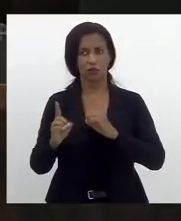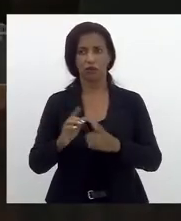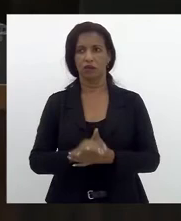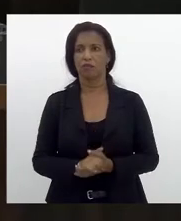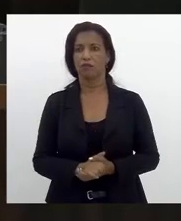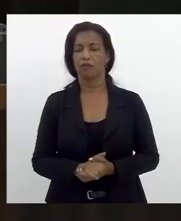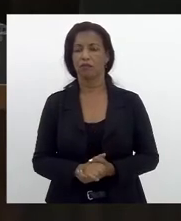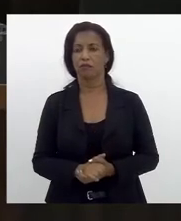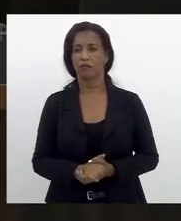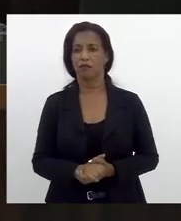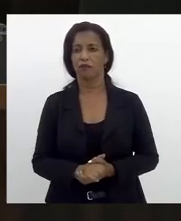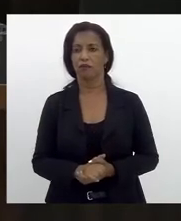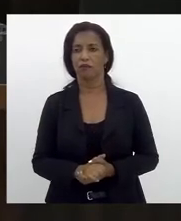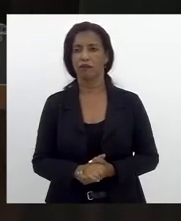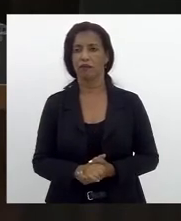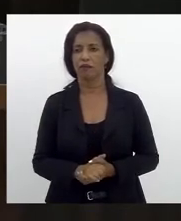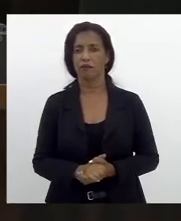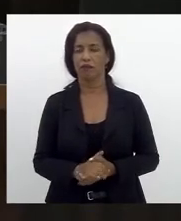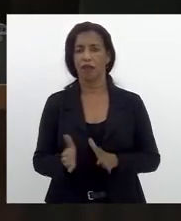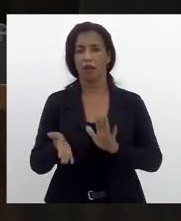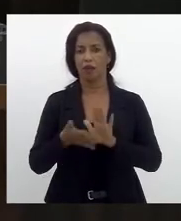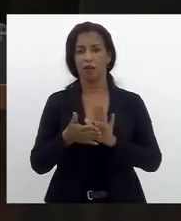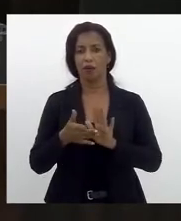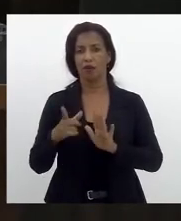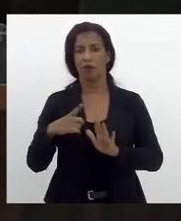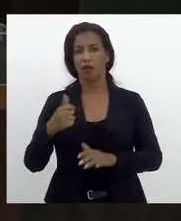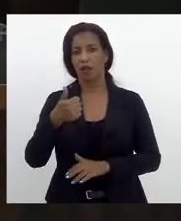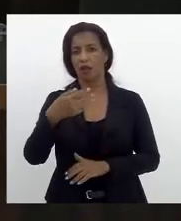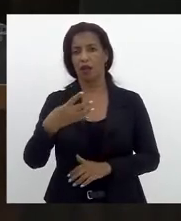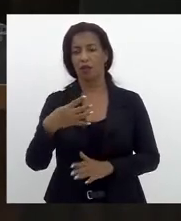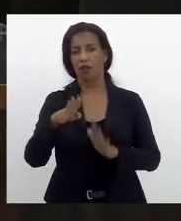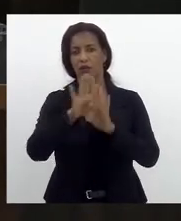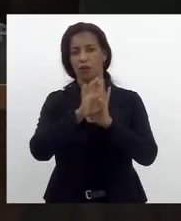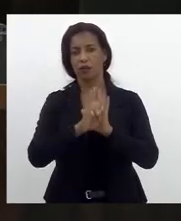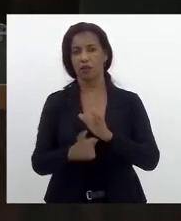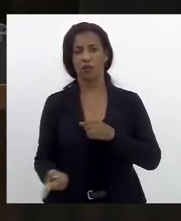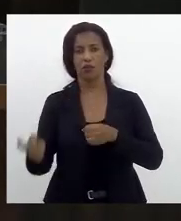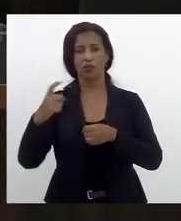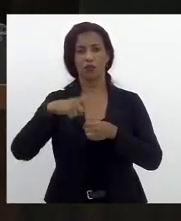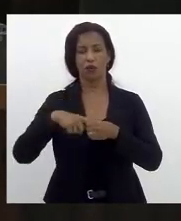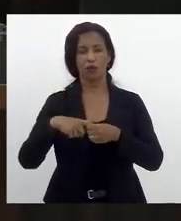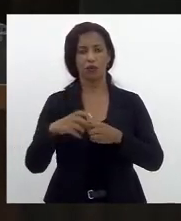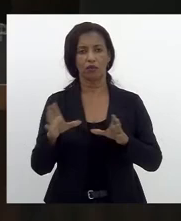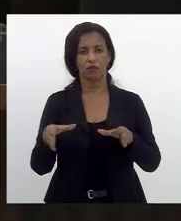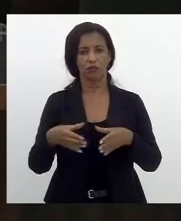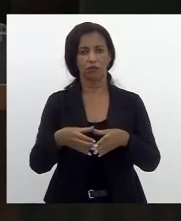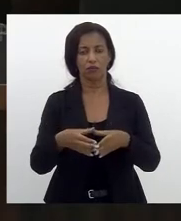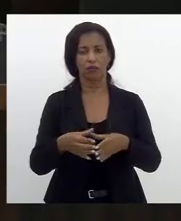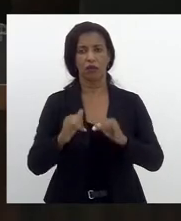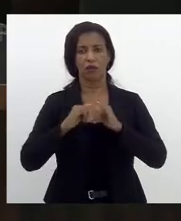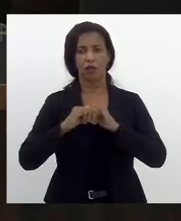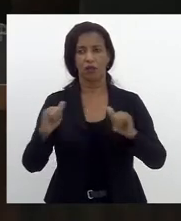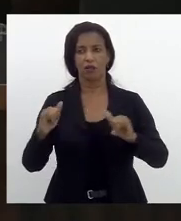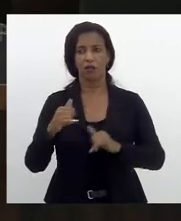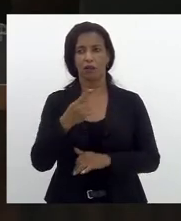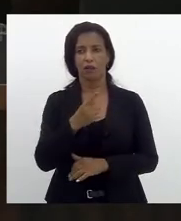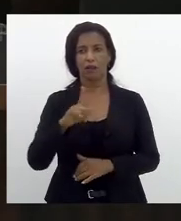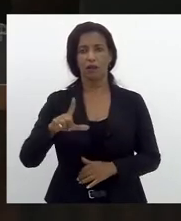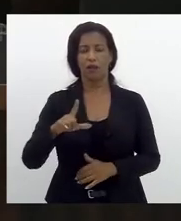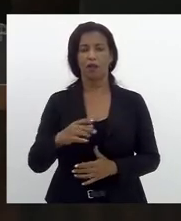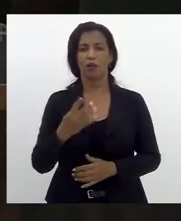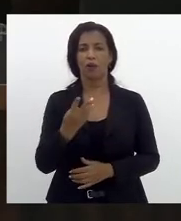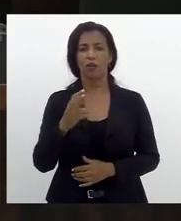discutir, a presente proposta recebeu 14 emendas e retorna às comissões. Anuncio o projeto de